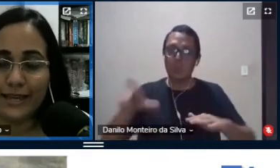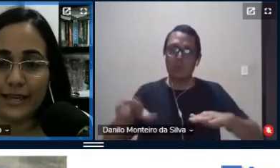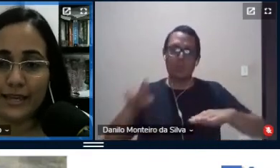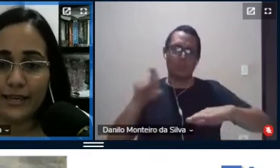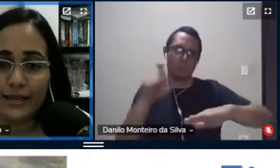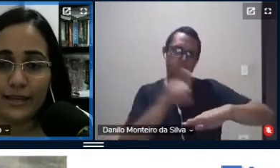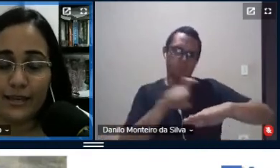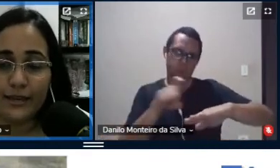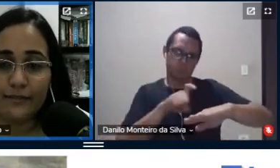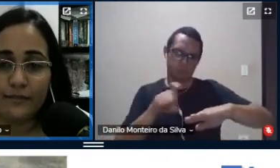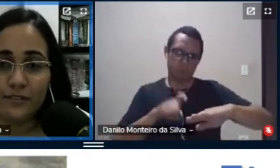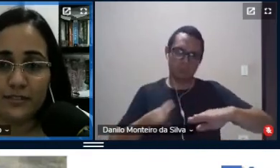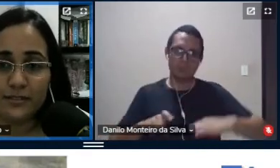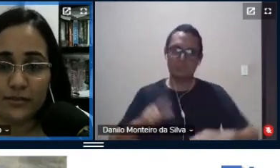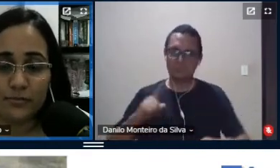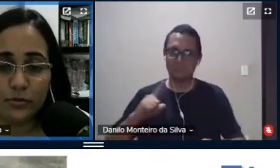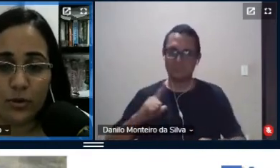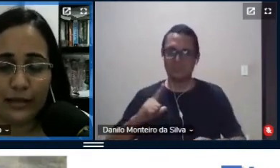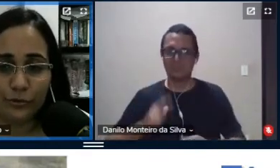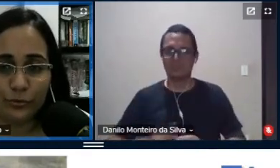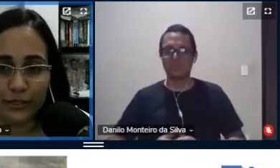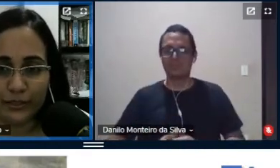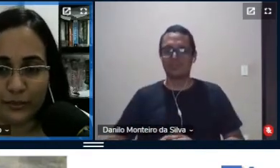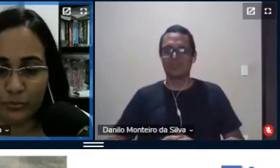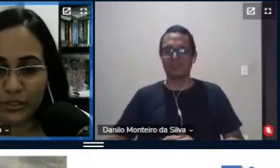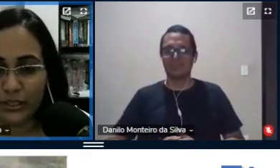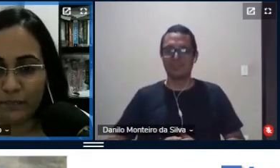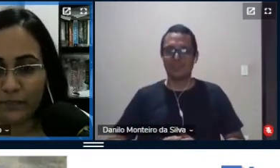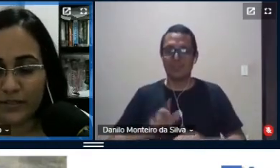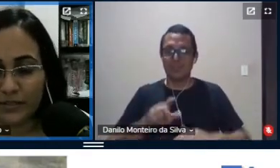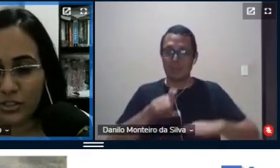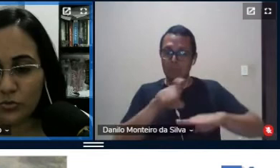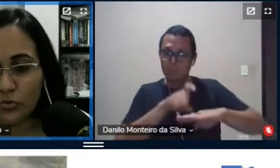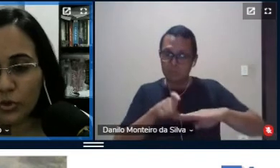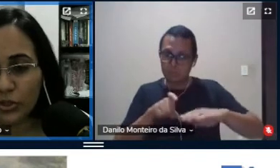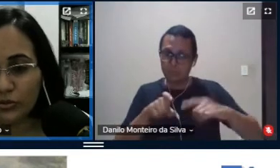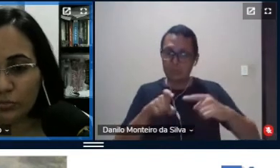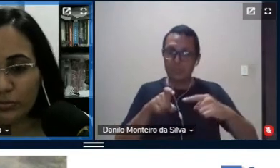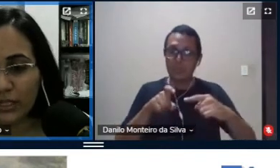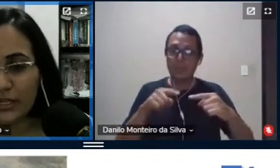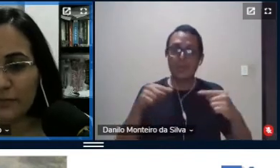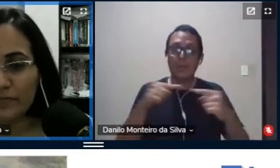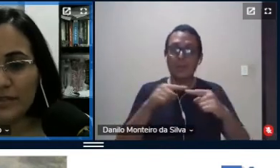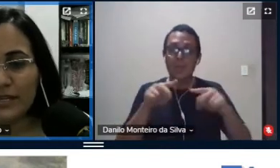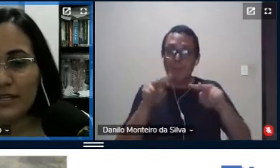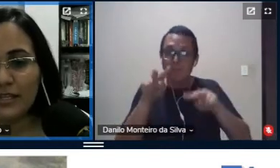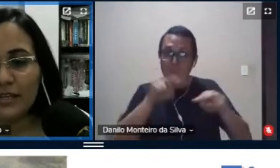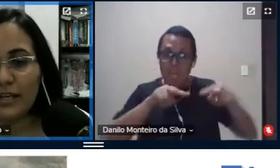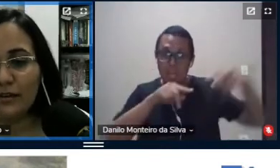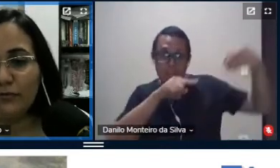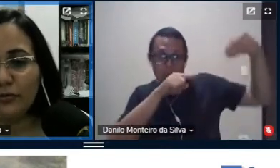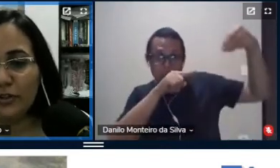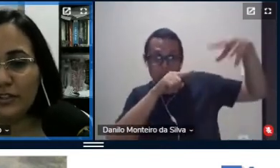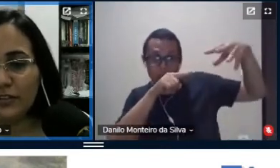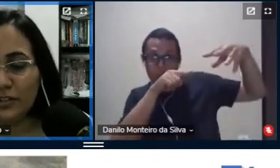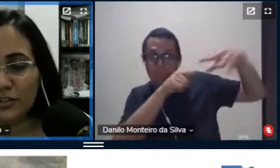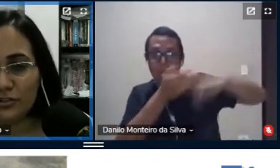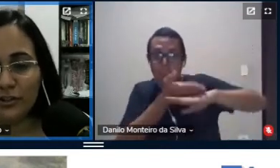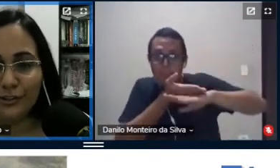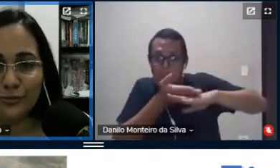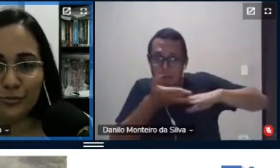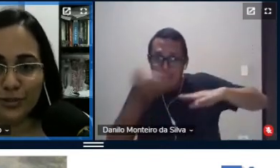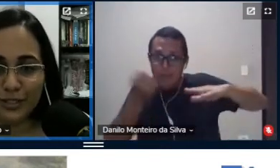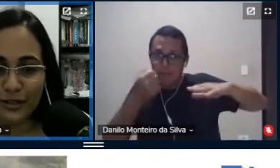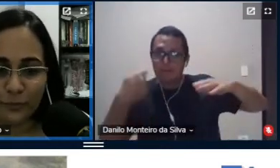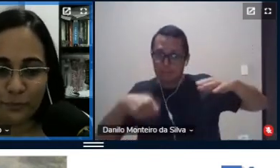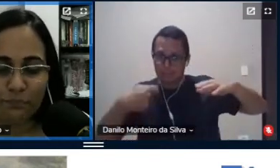que é visível à luz branca. Por quê? Existe um outro spray que ele é fluorescente.